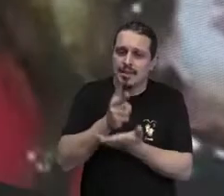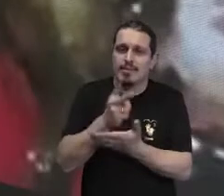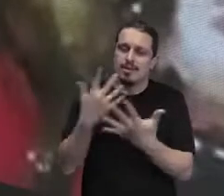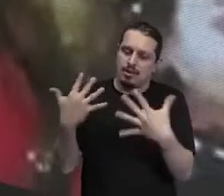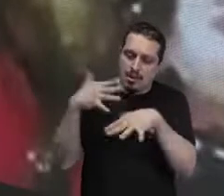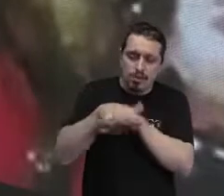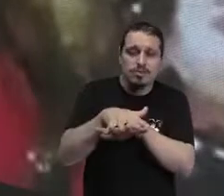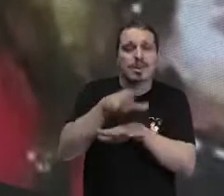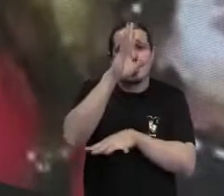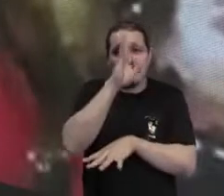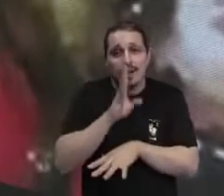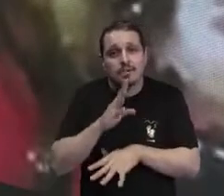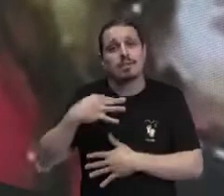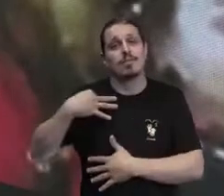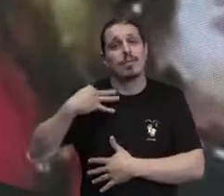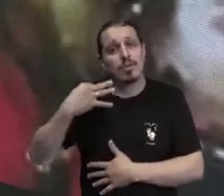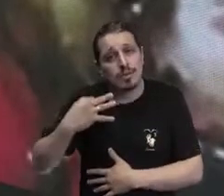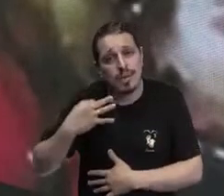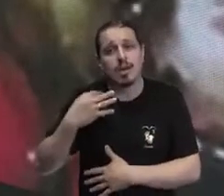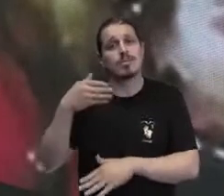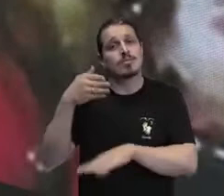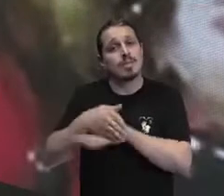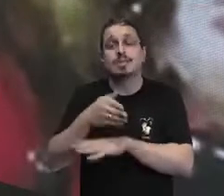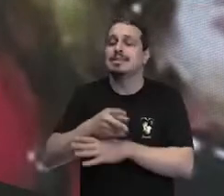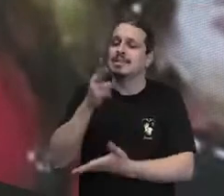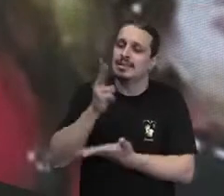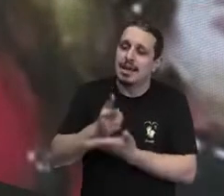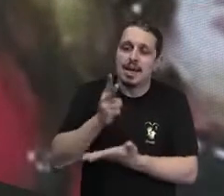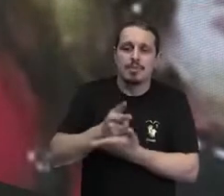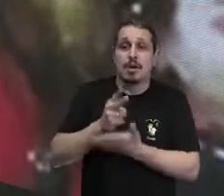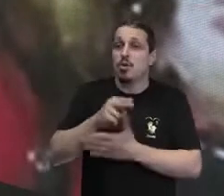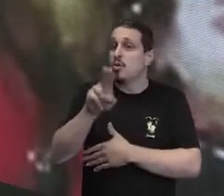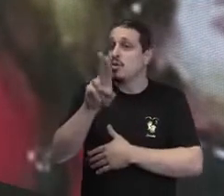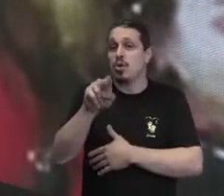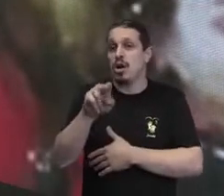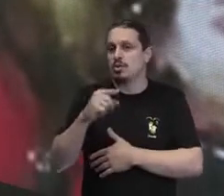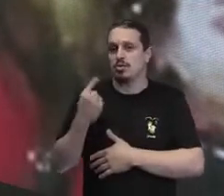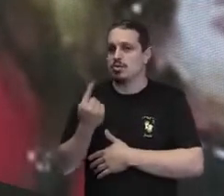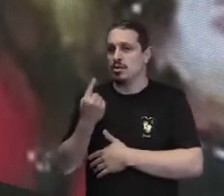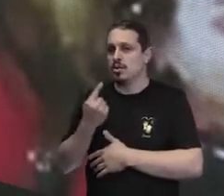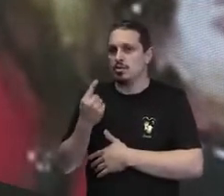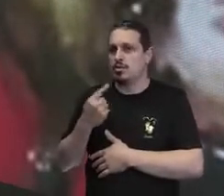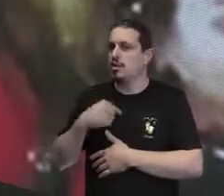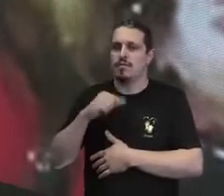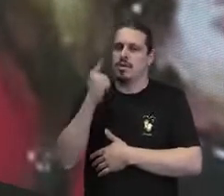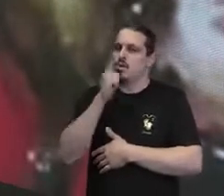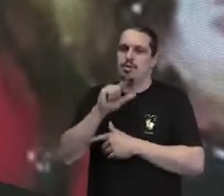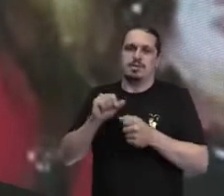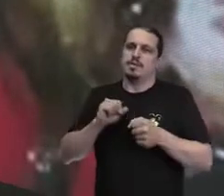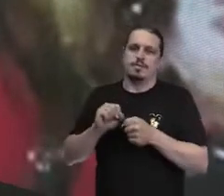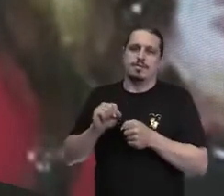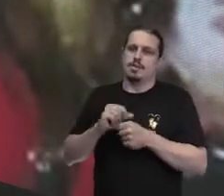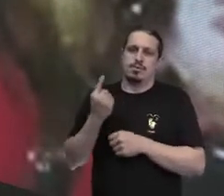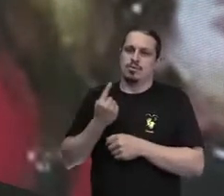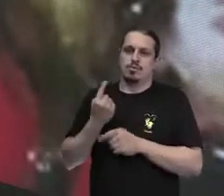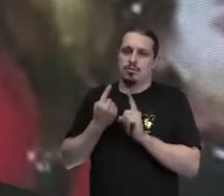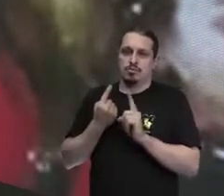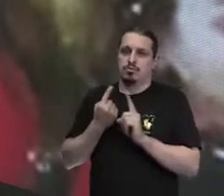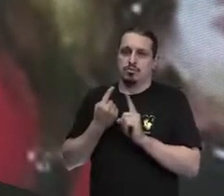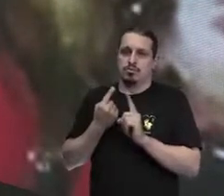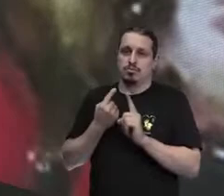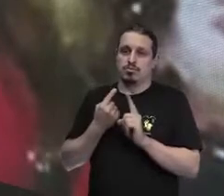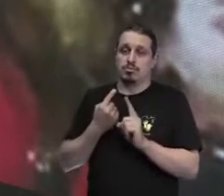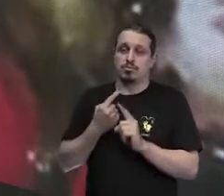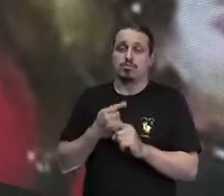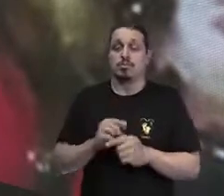com voluntários. Lembrando que sempre, que eu nunca fiz sozinha. Eu sou incapaz de organizar um negócio desse sozinhas. Eu sou uma pessoa, uma mulher